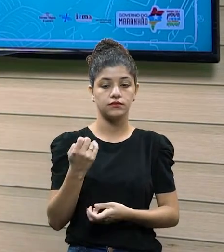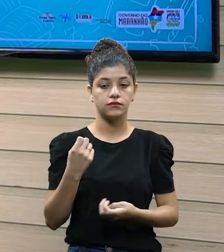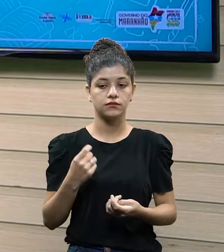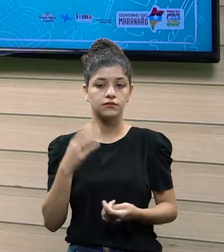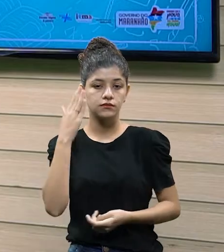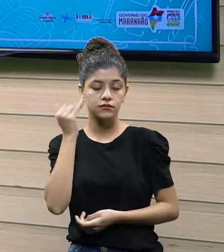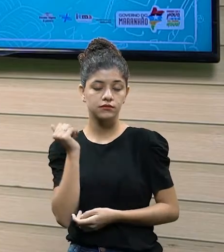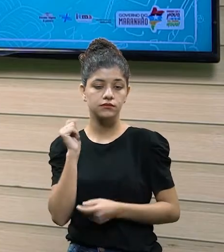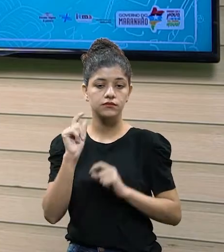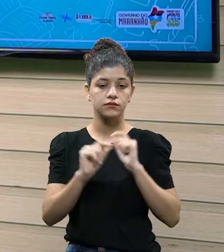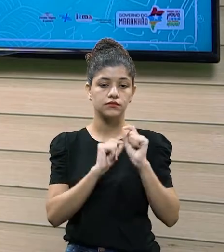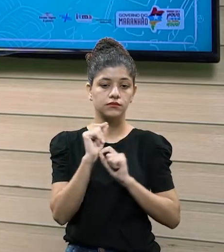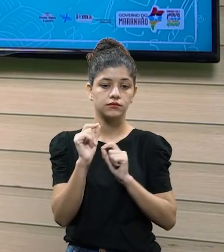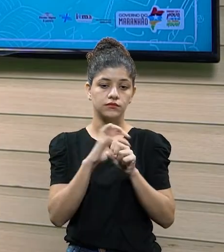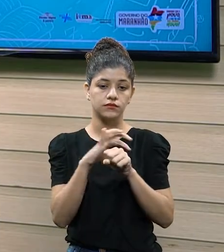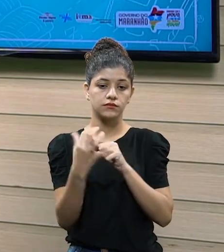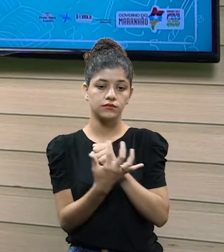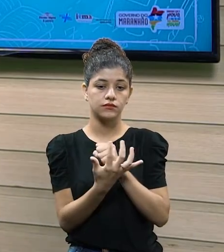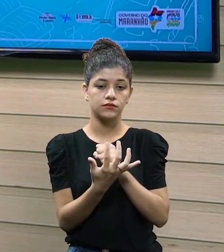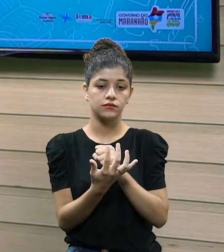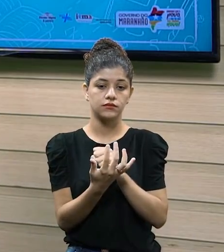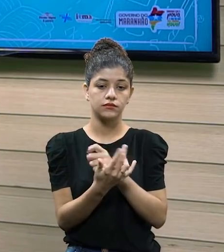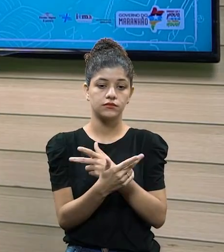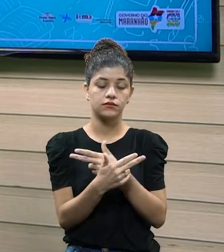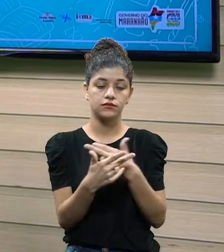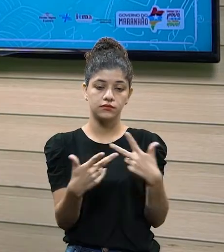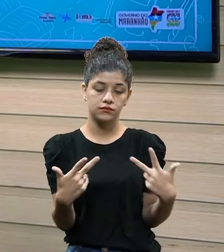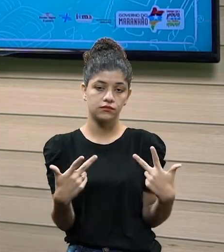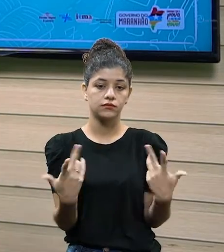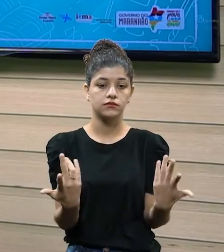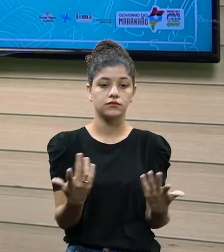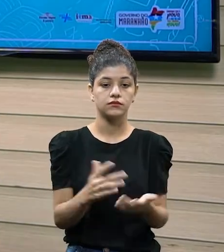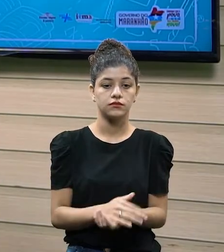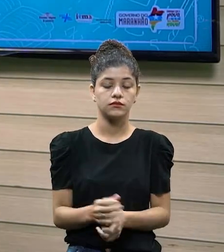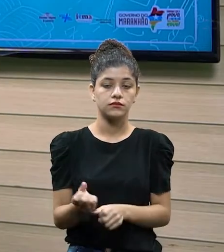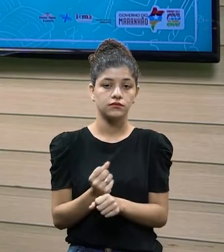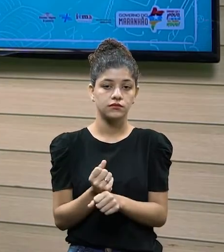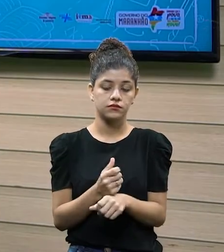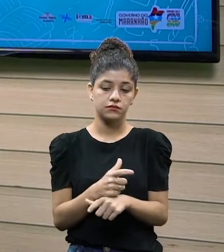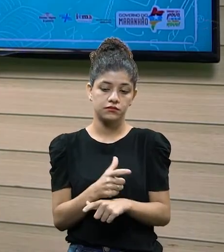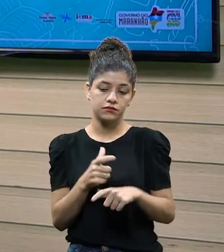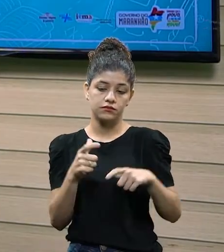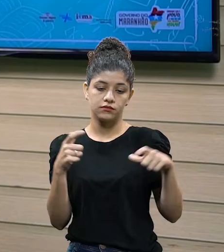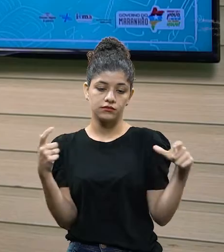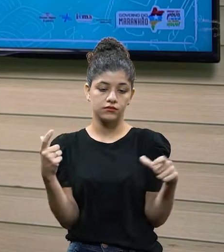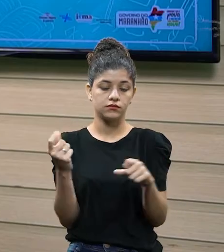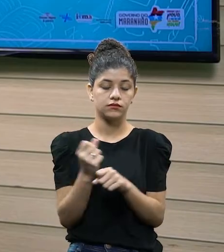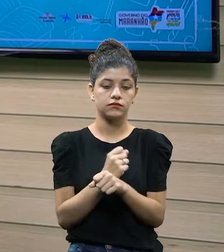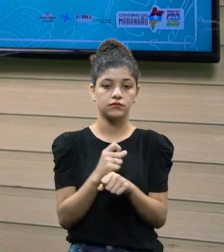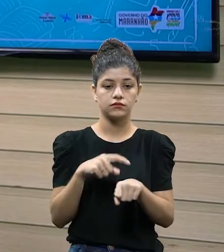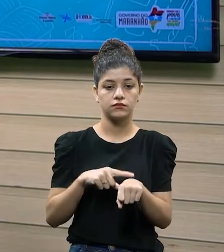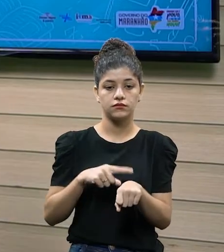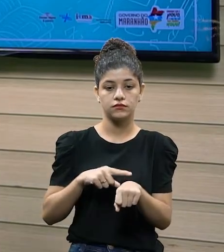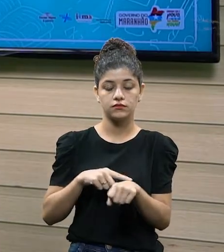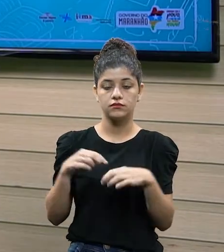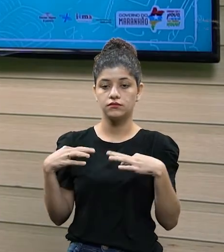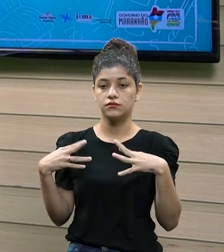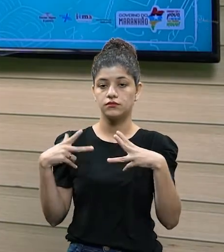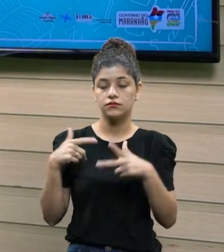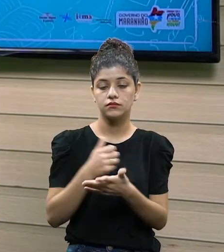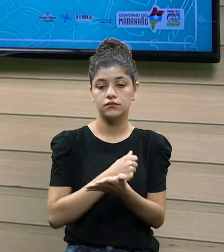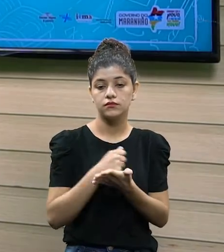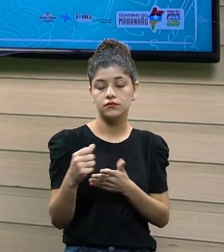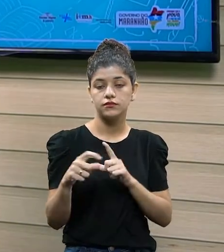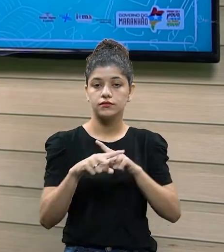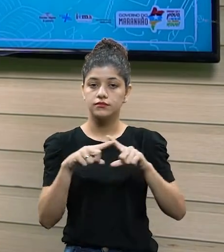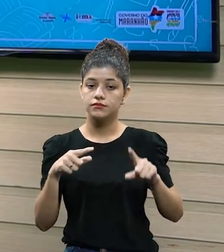crise do Covid só é mais uma crise, talvez nos últimos anos a maior de todos, né, pelo tempo, por tudo trágico que passa, mas já